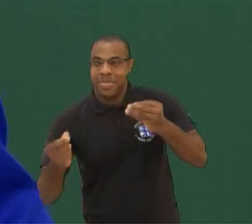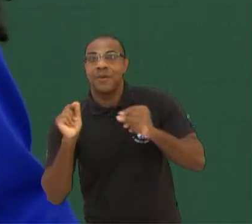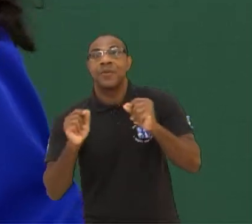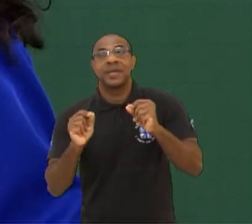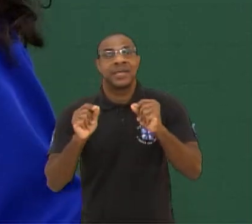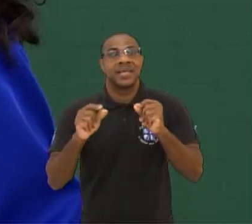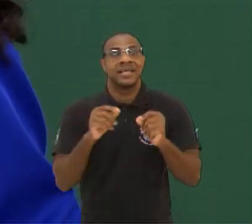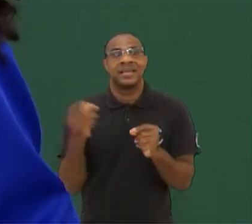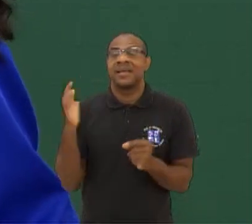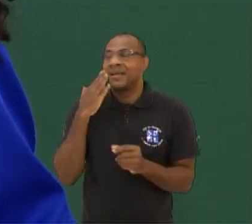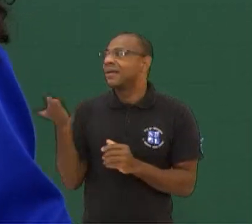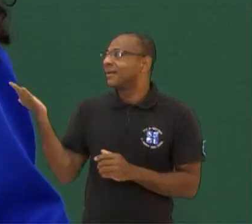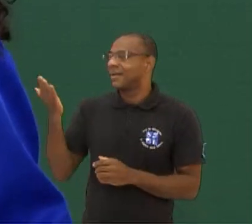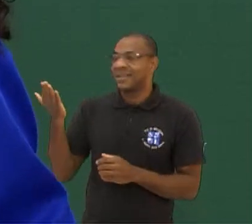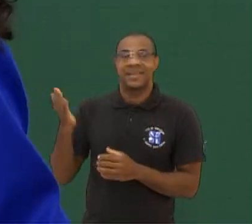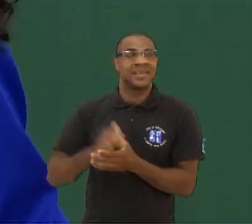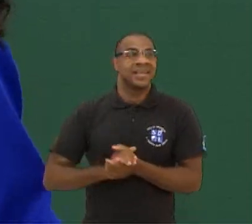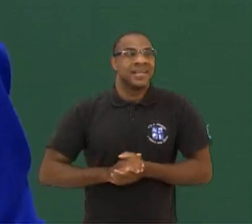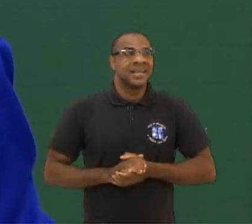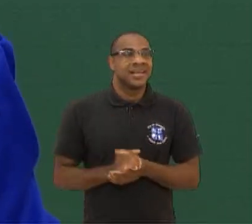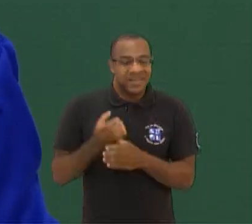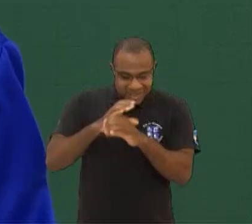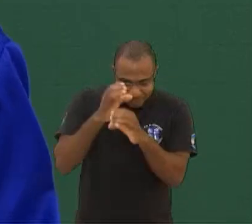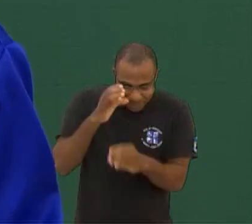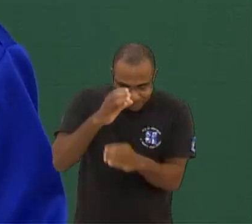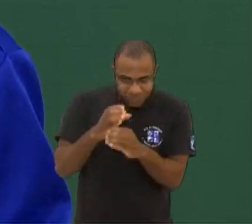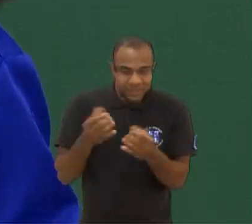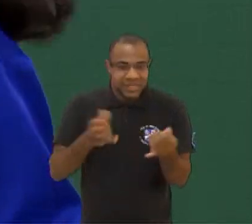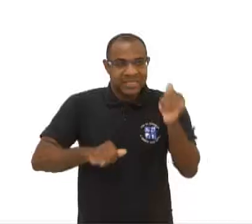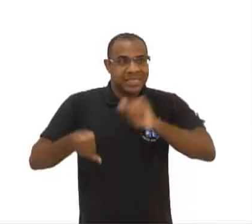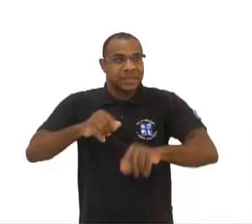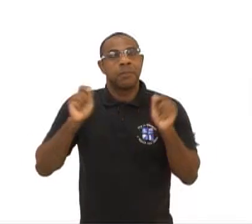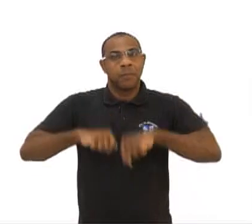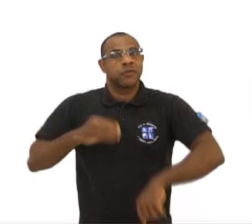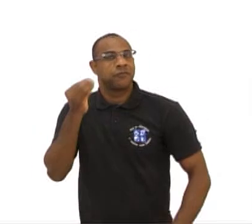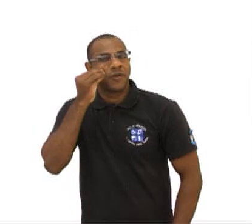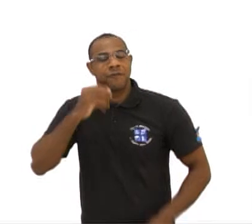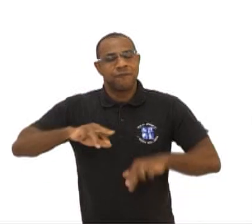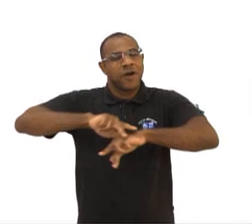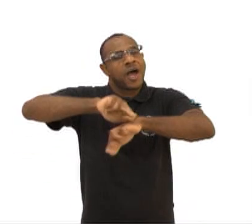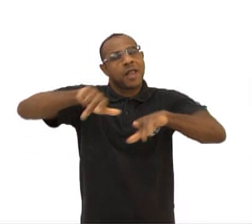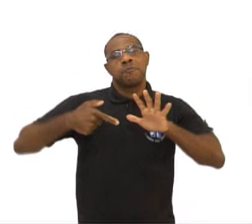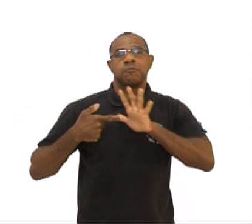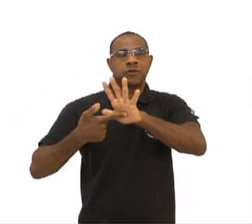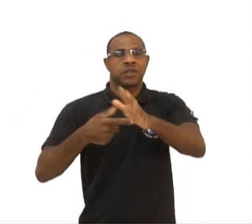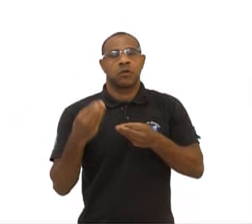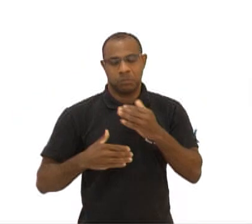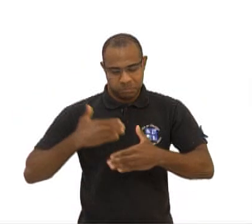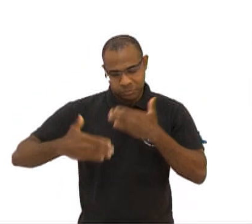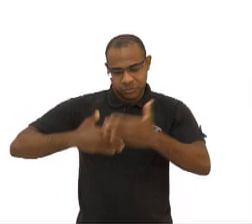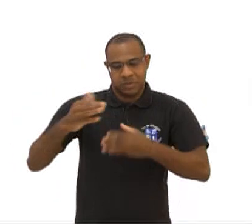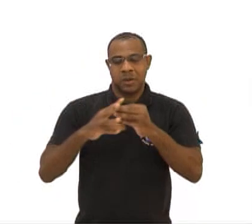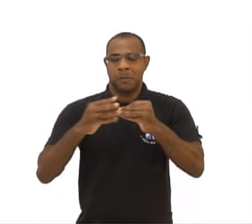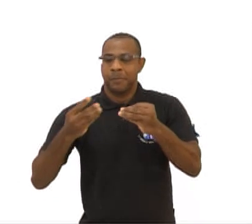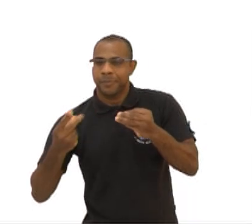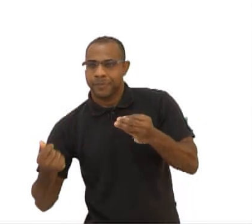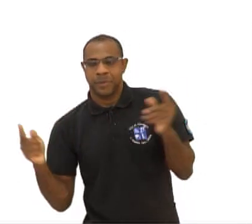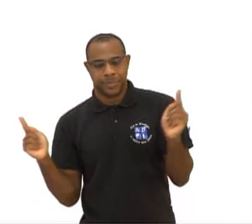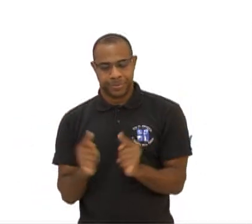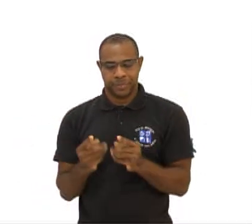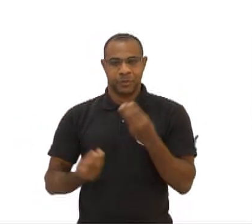uma figura que mostra o laboratório de química, onde a gente pode fazer vários experimentos aí, demonstrando processos de